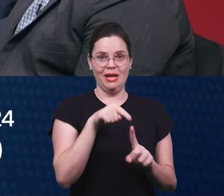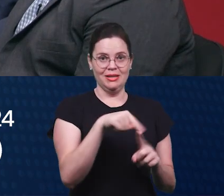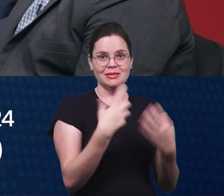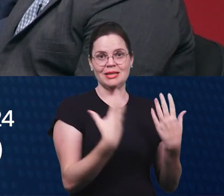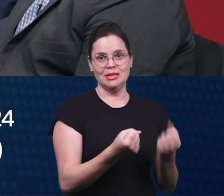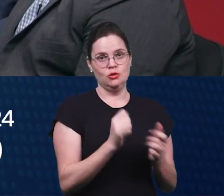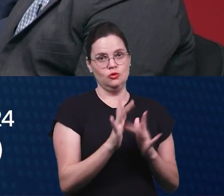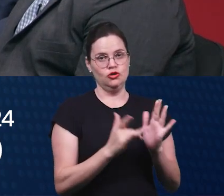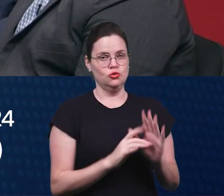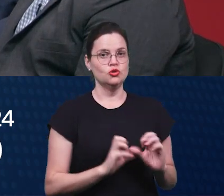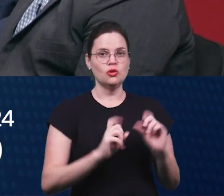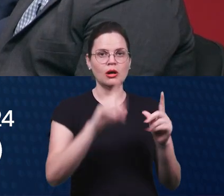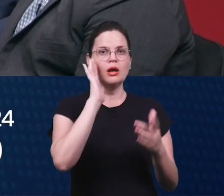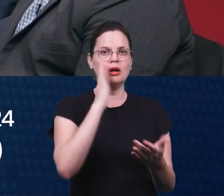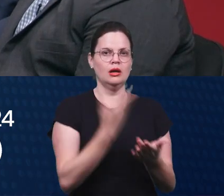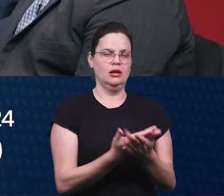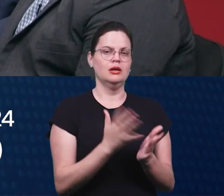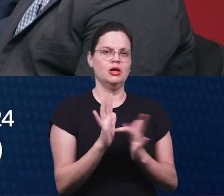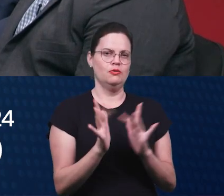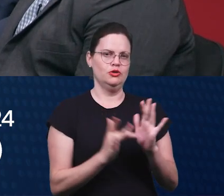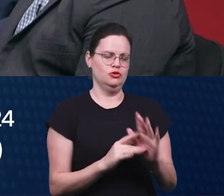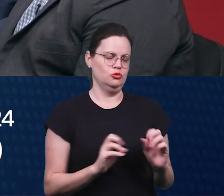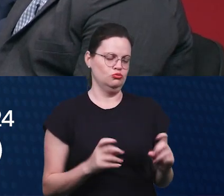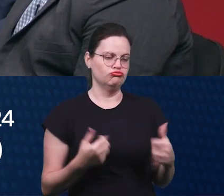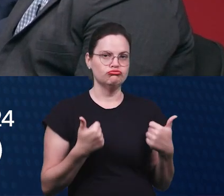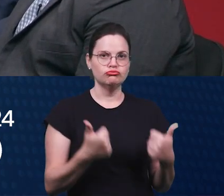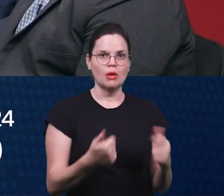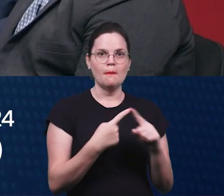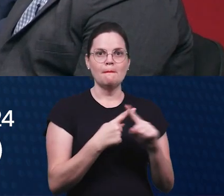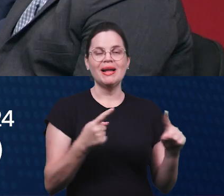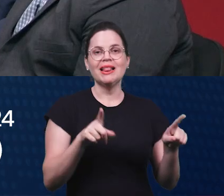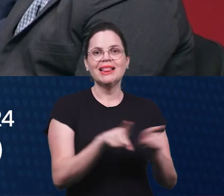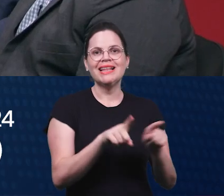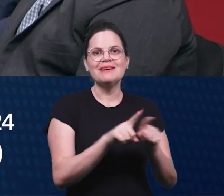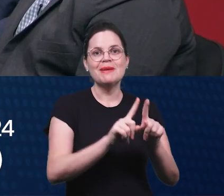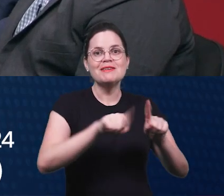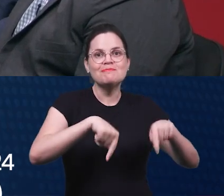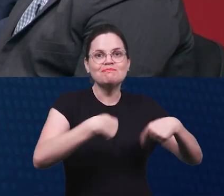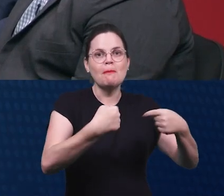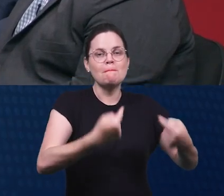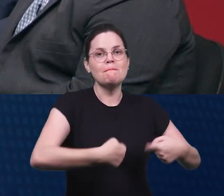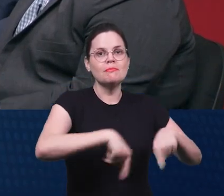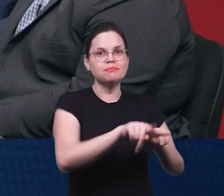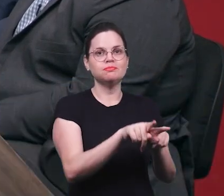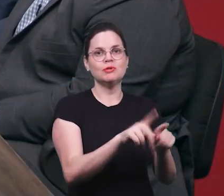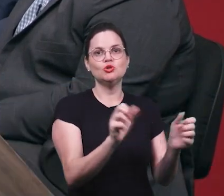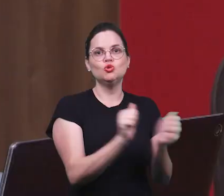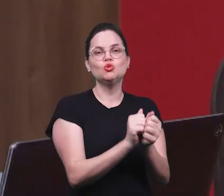eram judeus que se convertiam ao Senhor, tinham uma experiência,